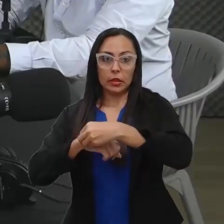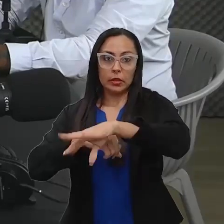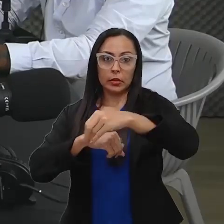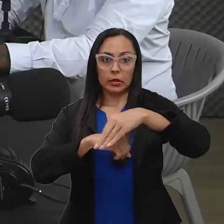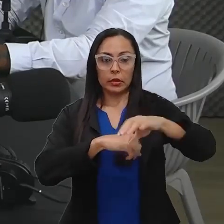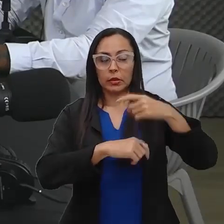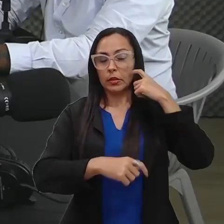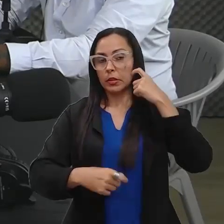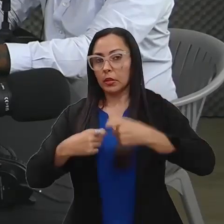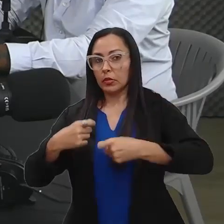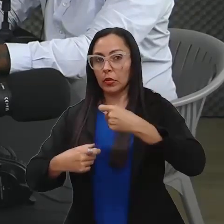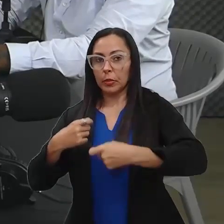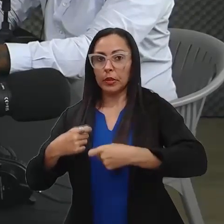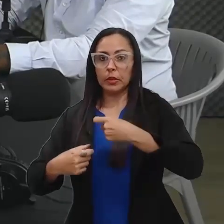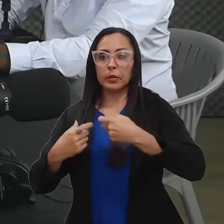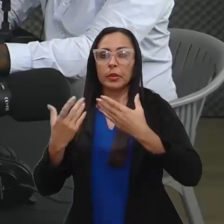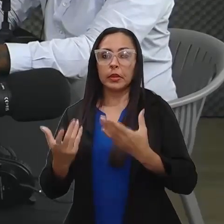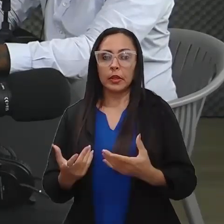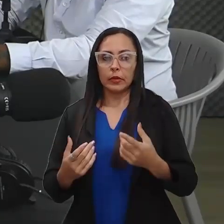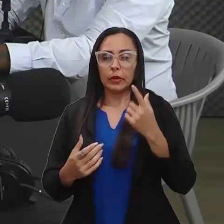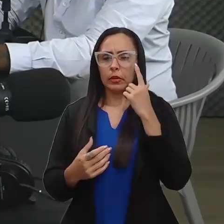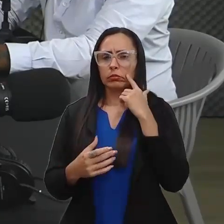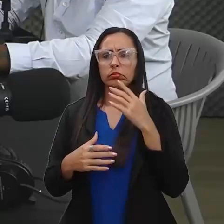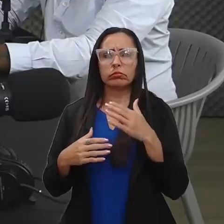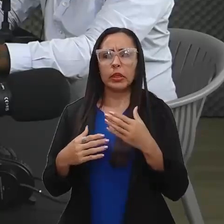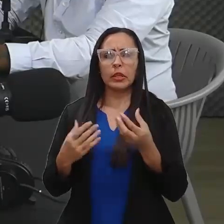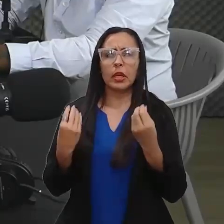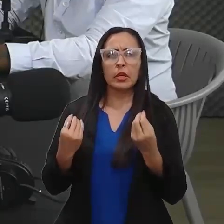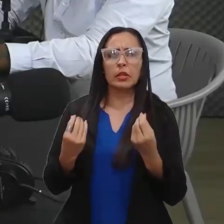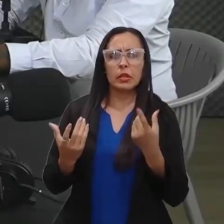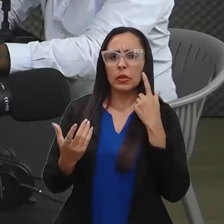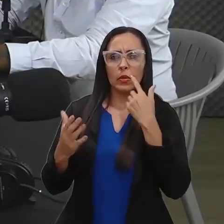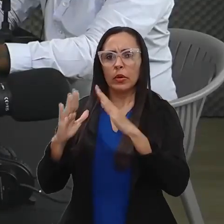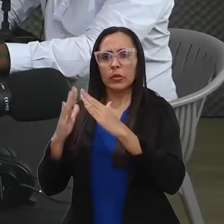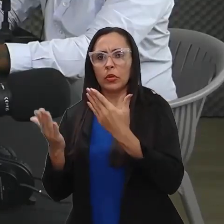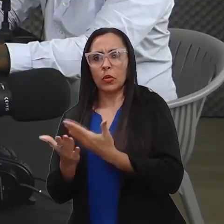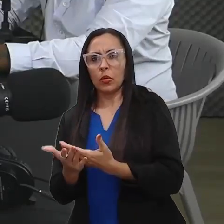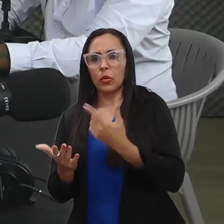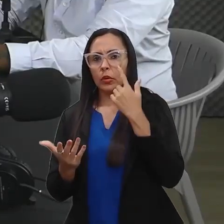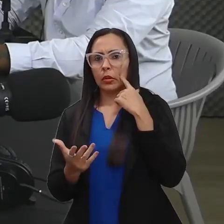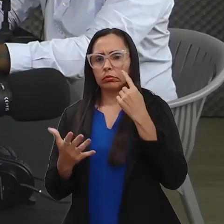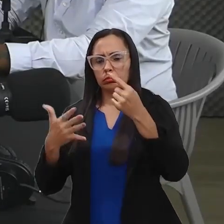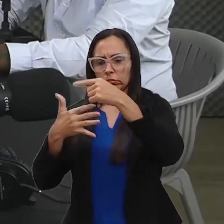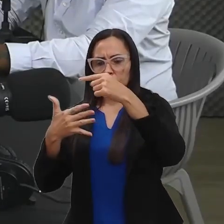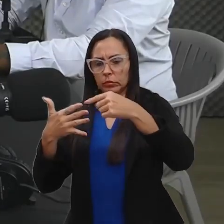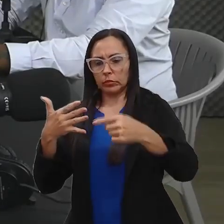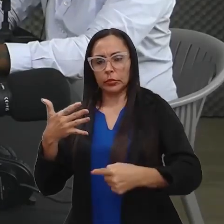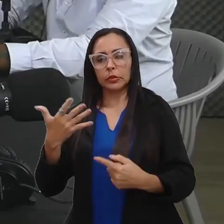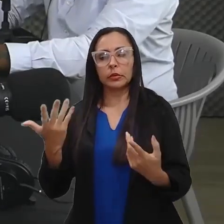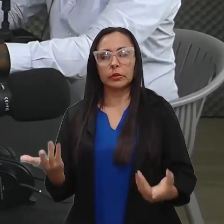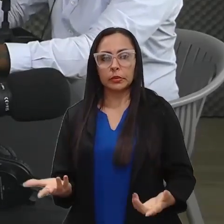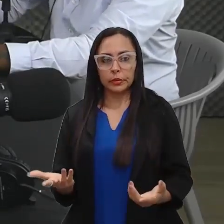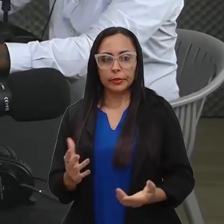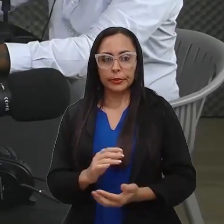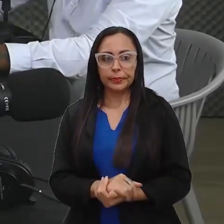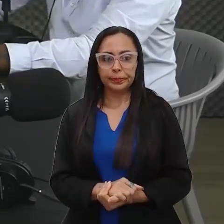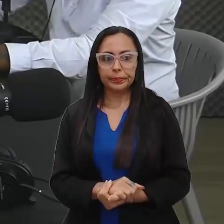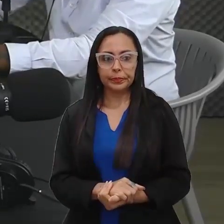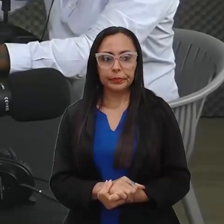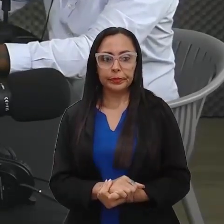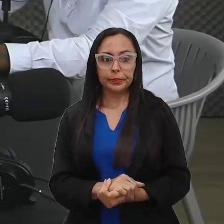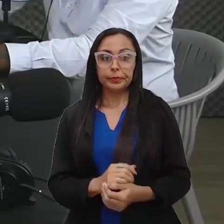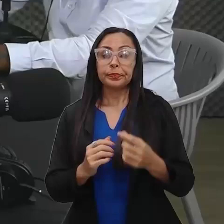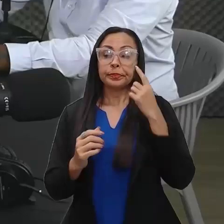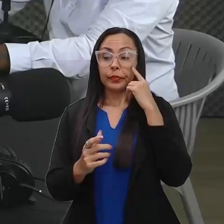é que vai, né, se não a escola, pautar essas questões? Sim. Qual é E a... que tipo de provocação precisa